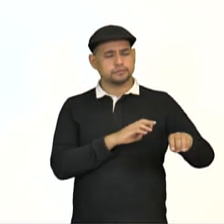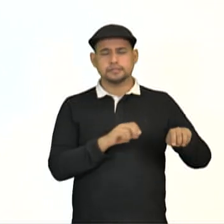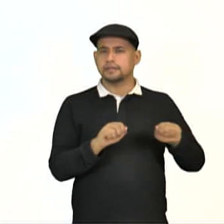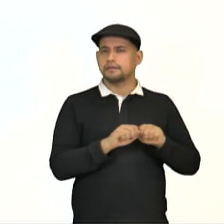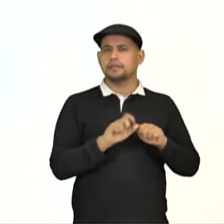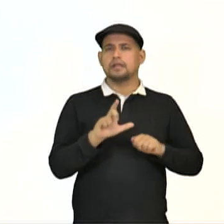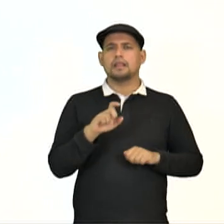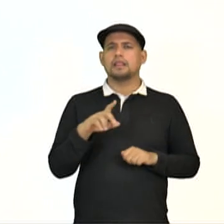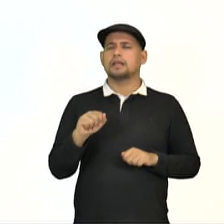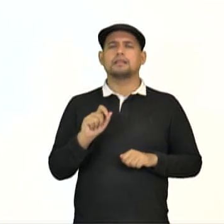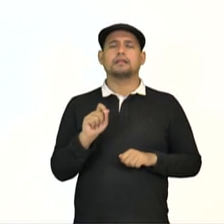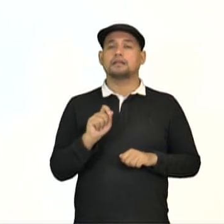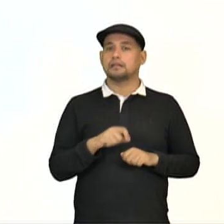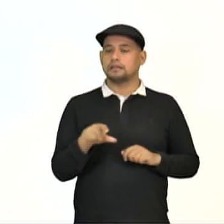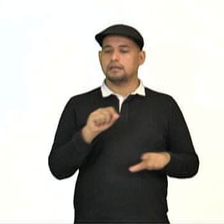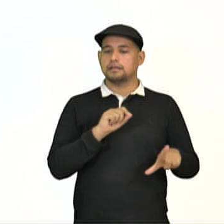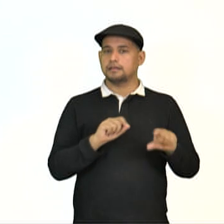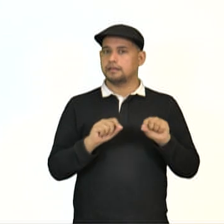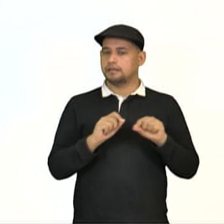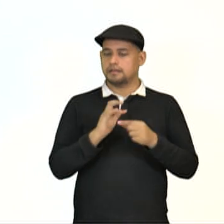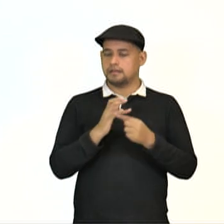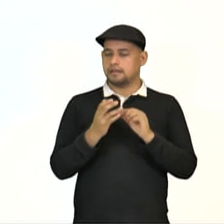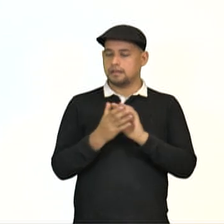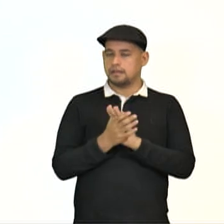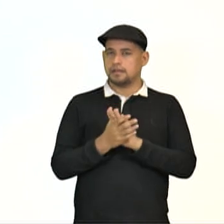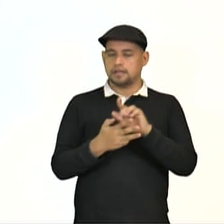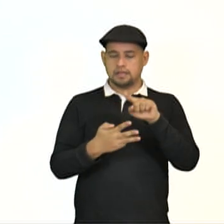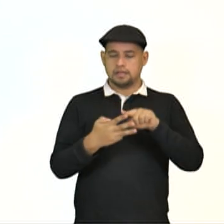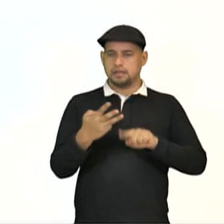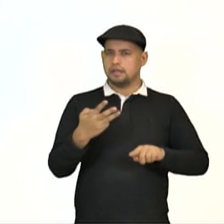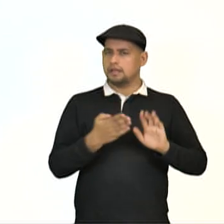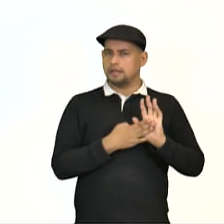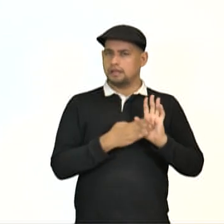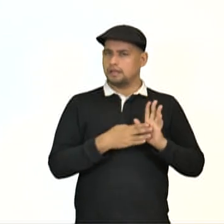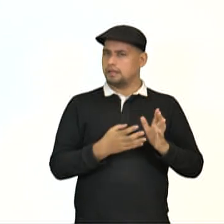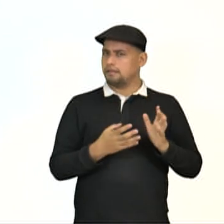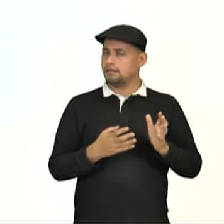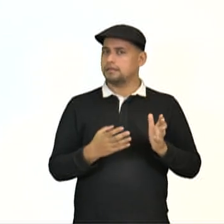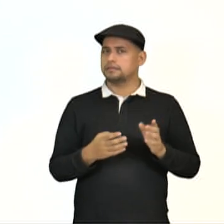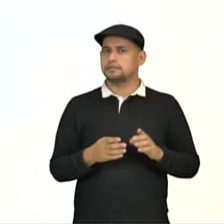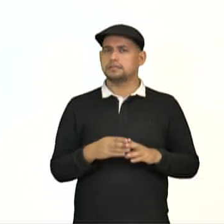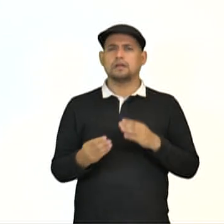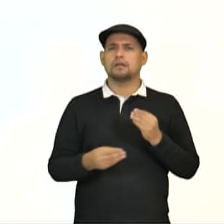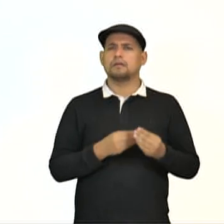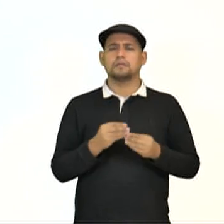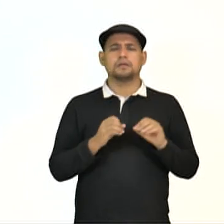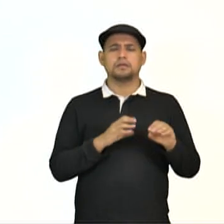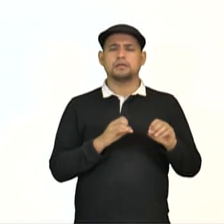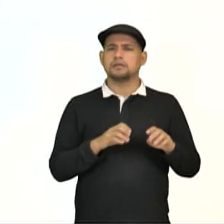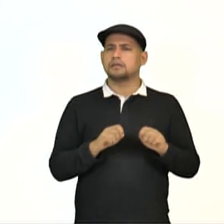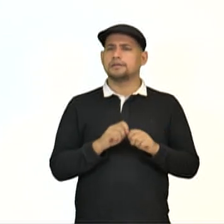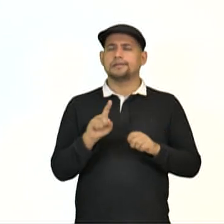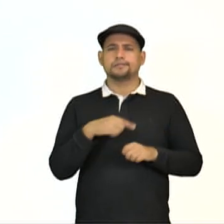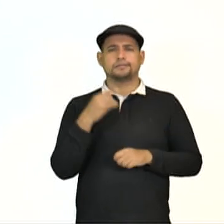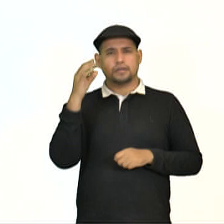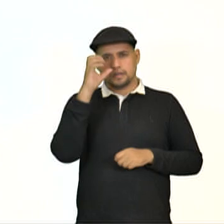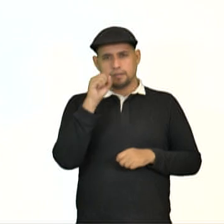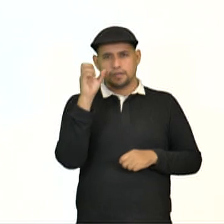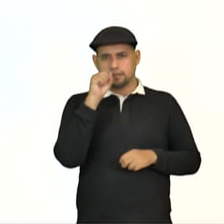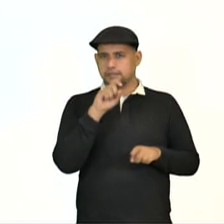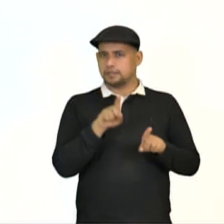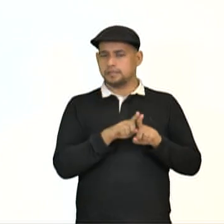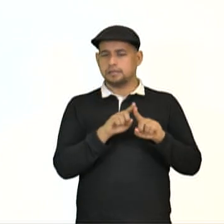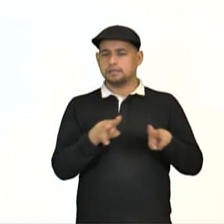lenda? O adivinho escolhe sua esposa entre 3 pretendentes? Né? Que ensinamento moral fica para nós, leitores,